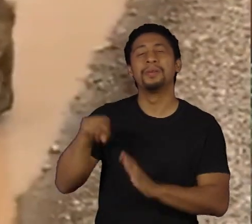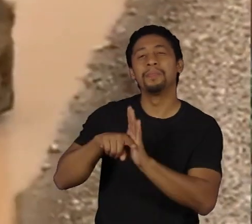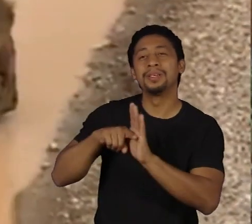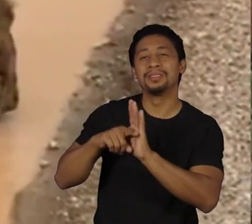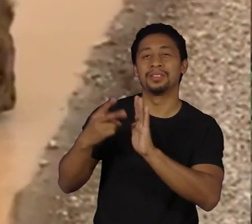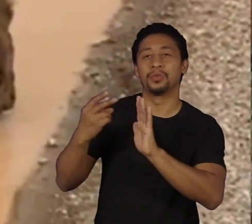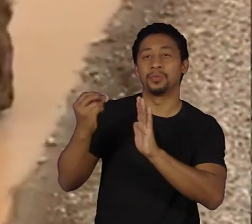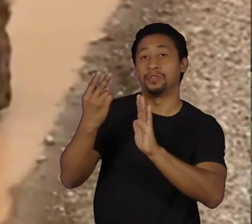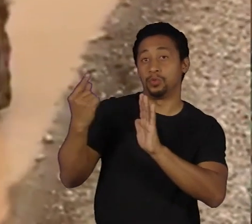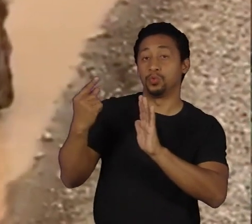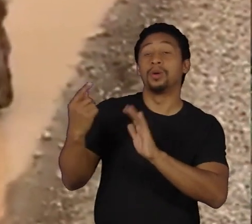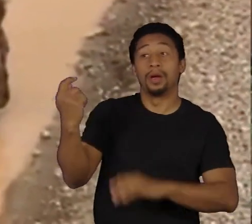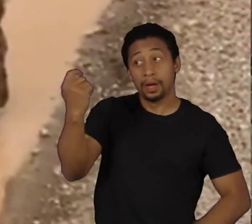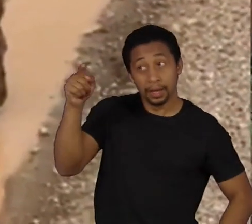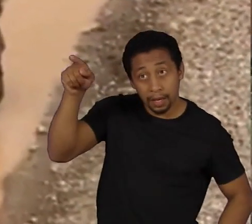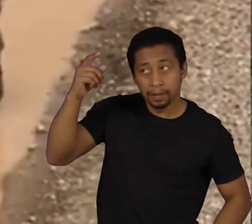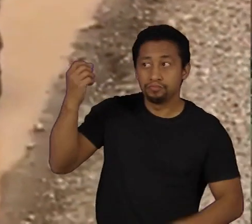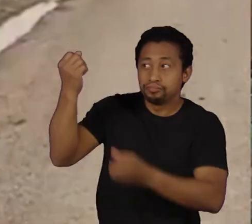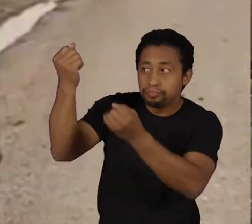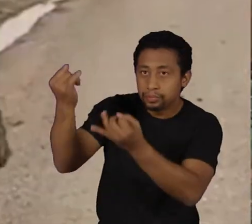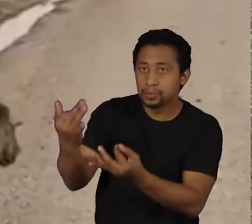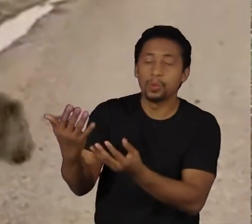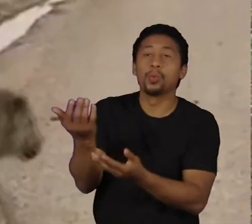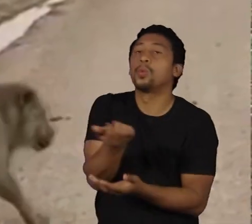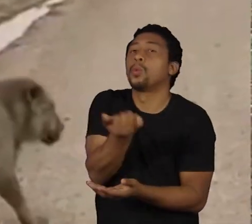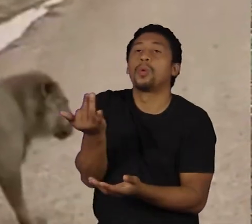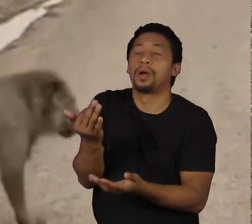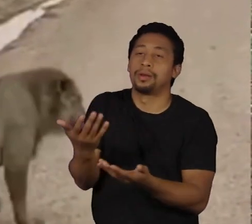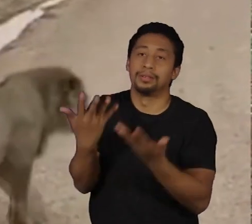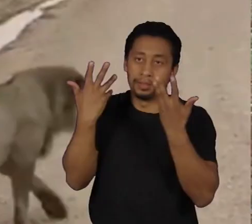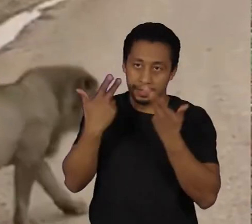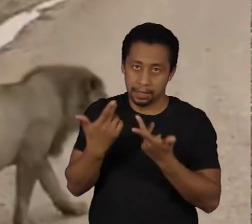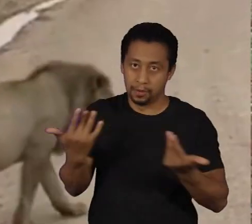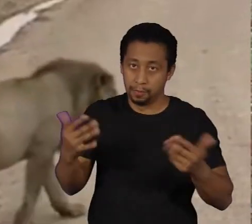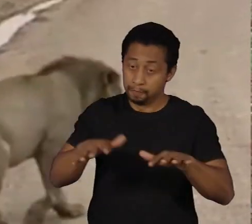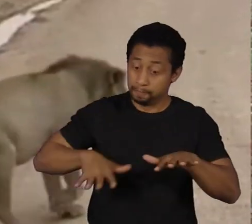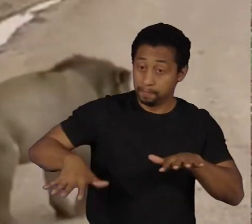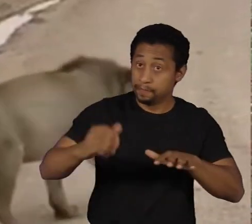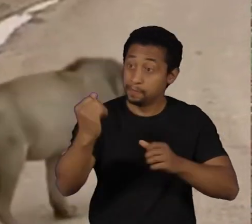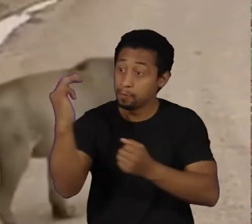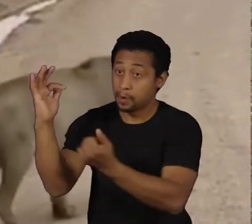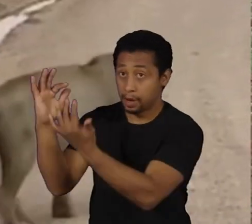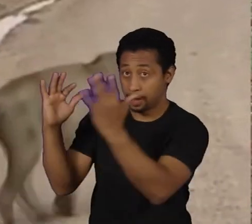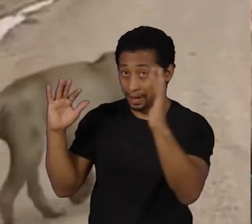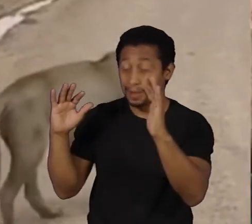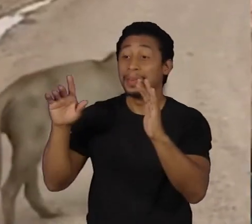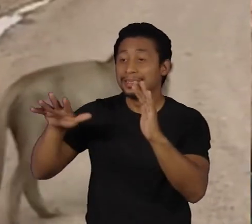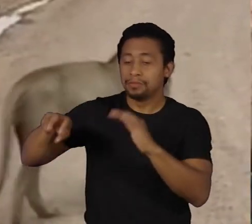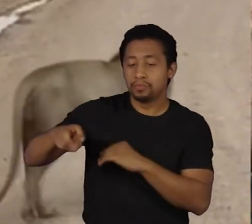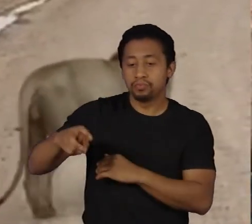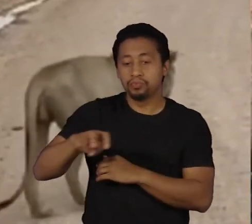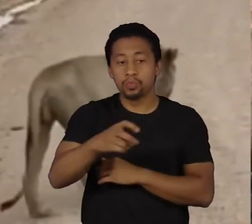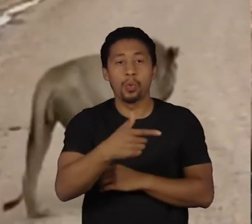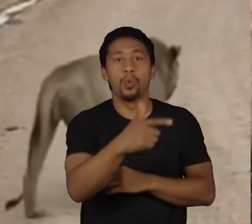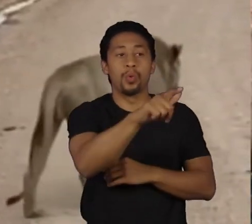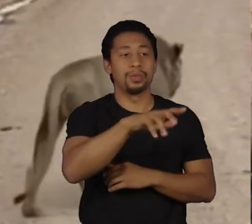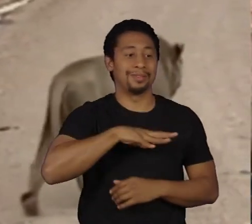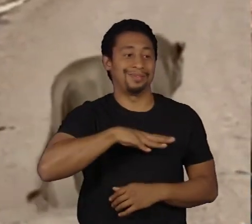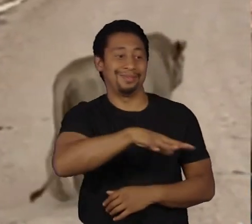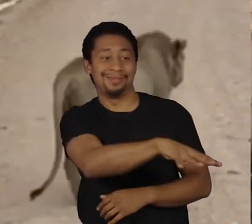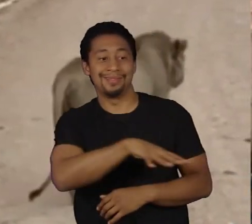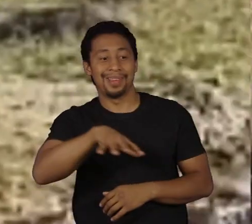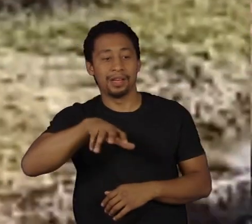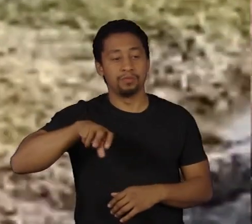2021. As incursões de animais selvagens em áreas povoadas aumentaram recentemente, à medida